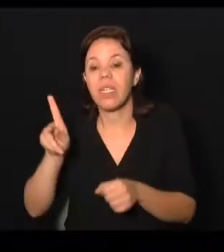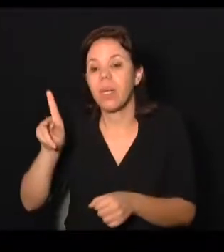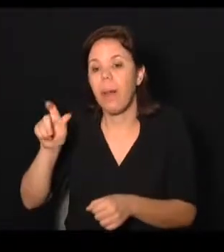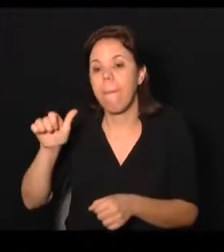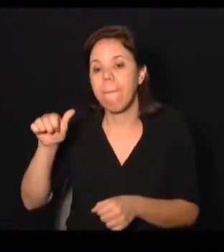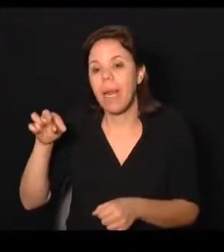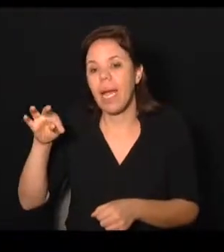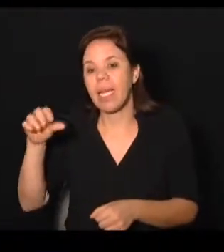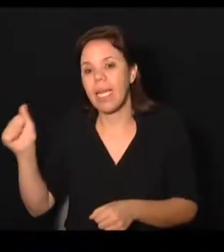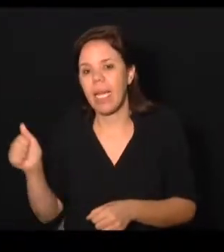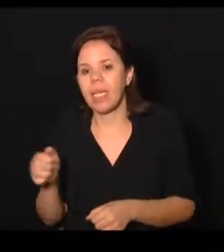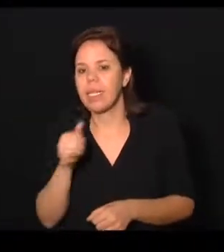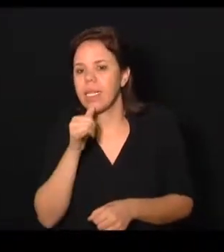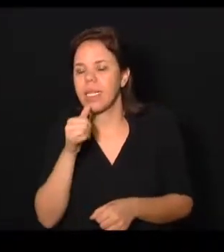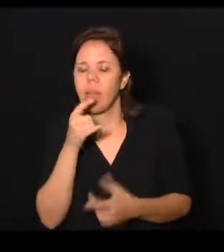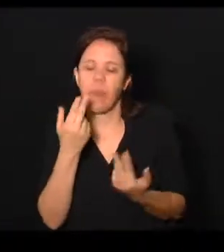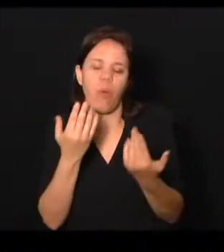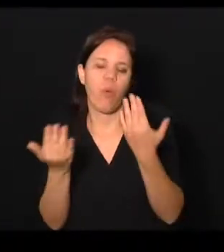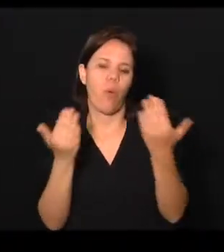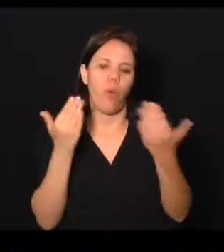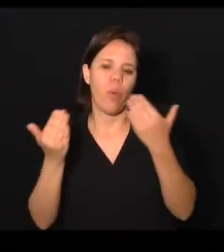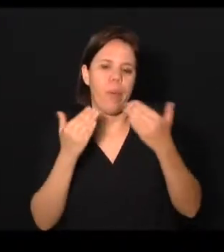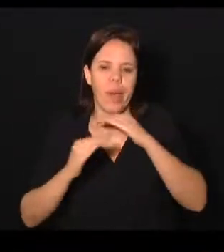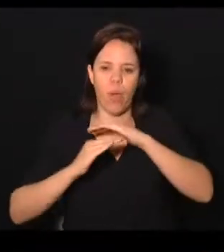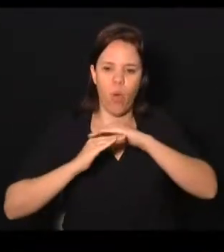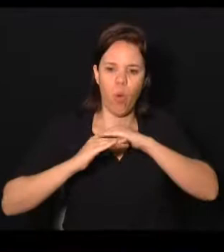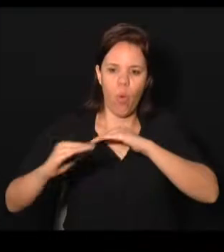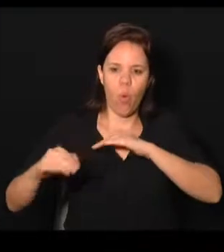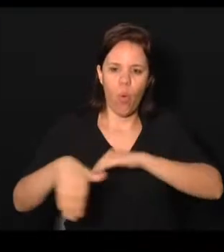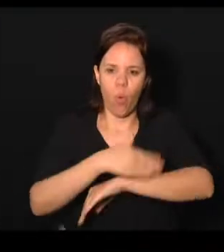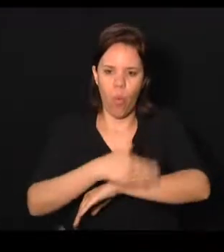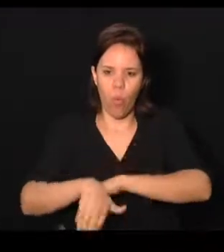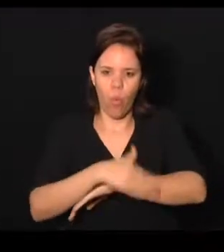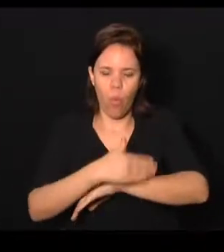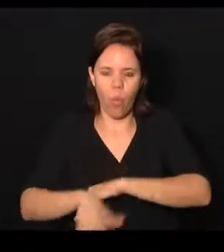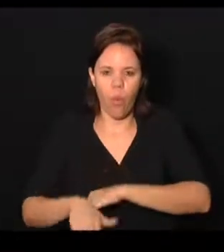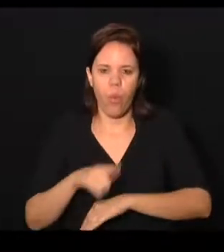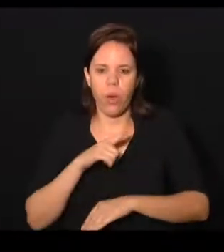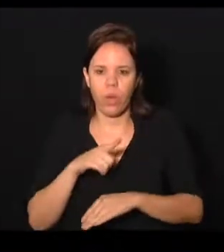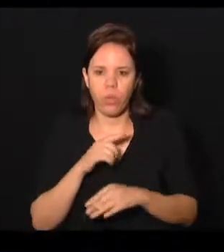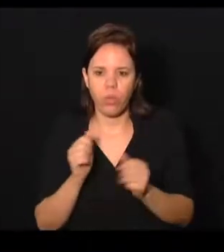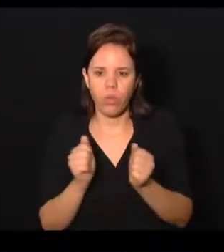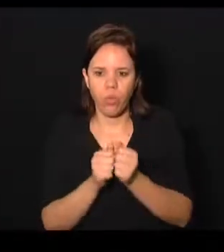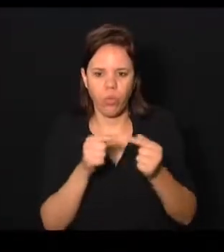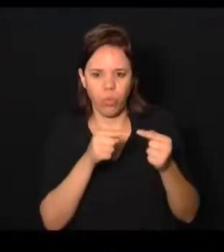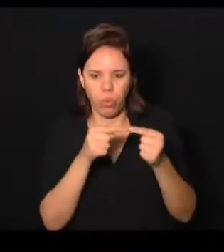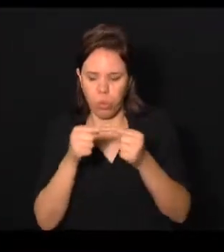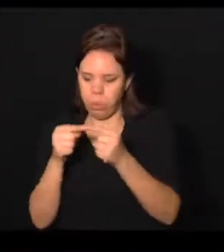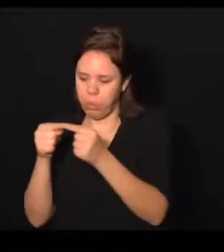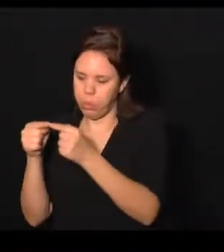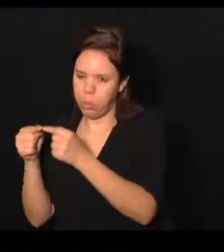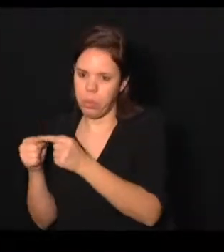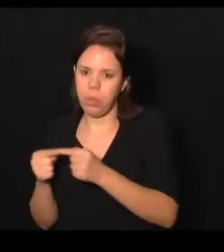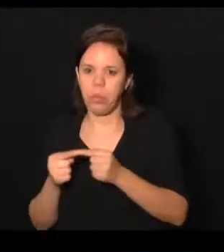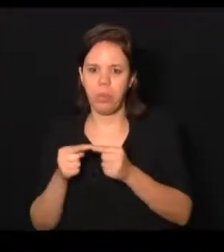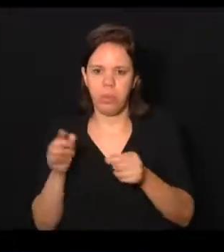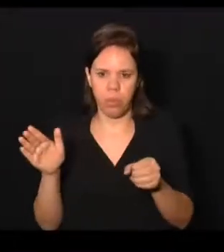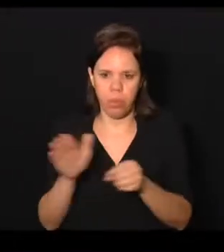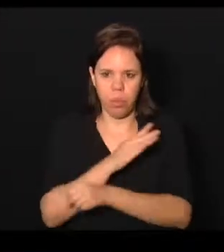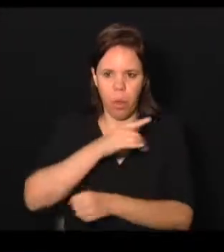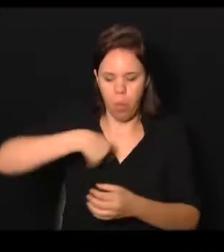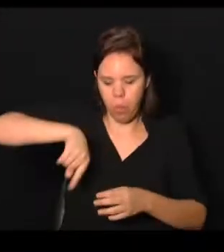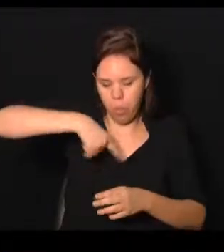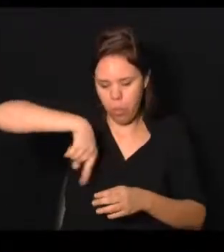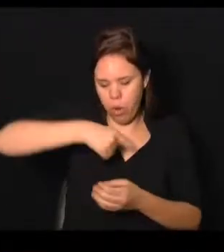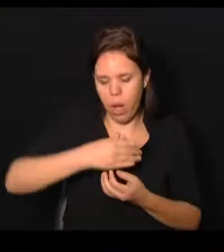como se a gente tivesse uma rua e ela fossem paralelepípedos que vão ali se juntando para tampar o buraco daquela